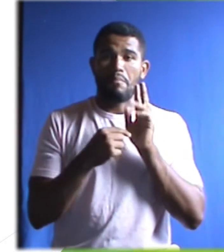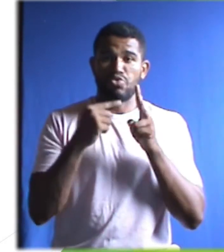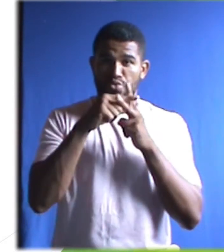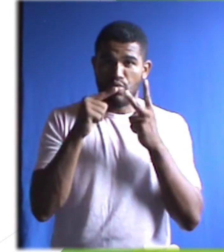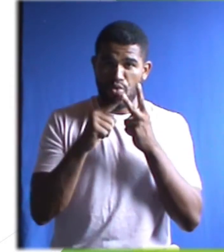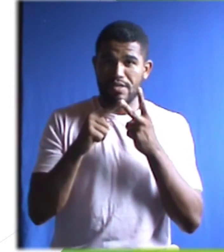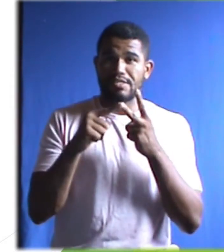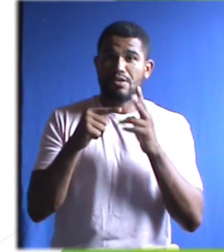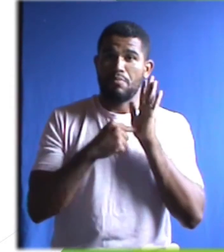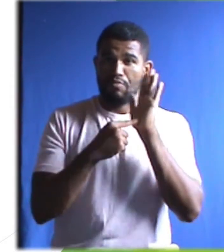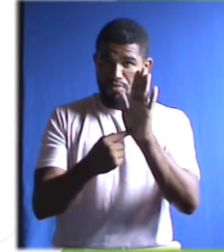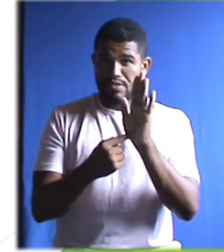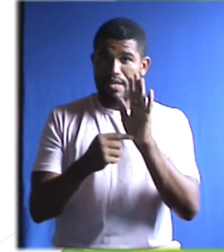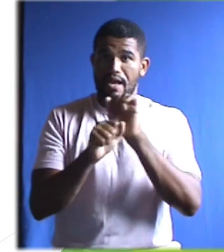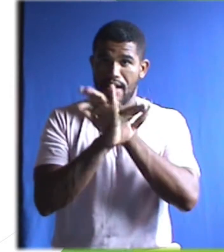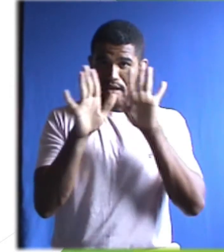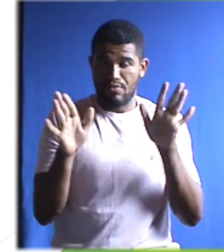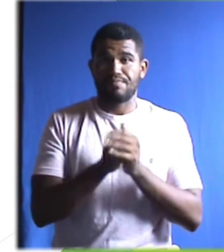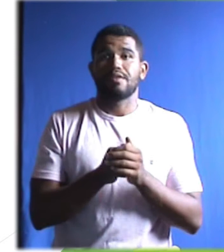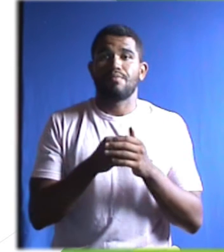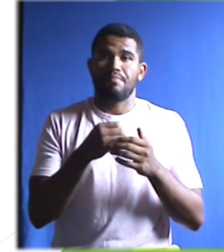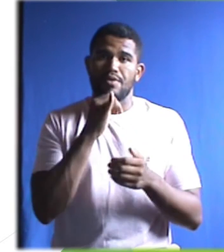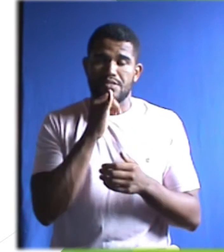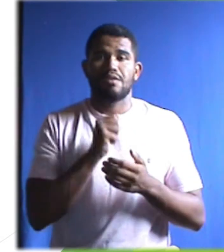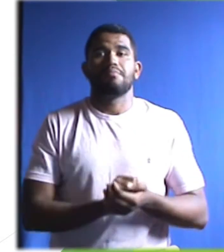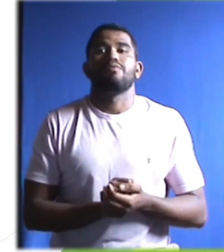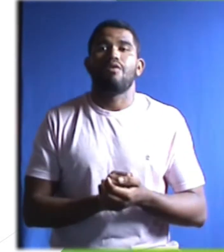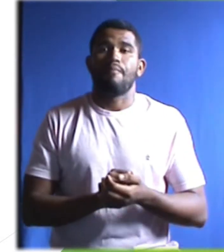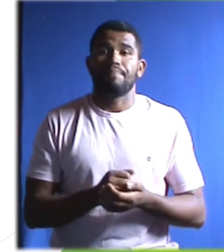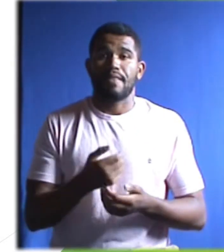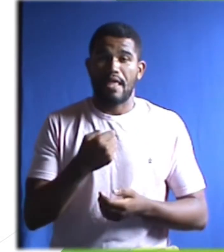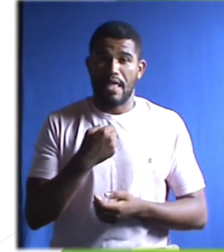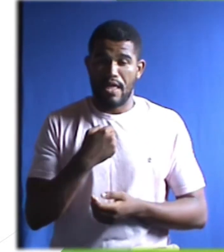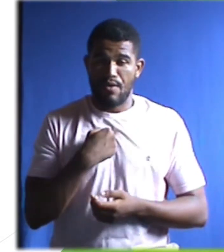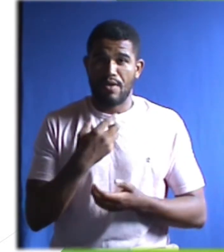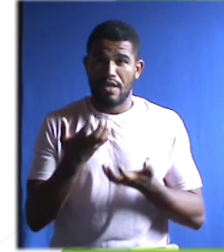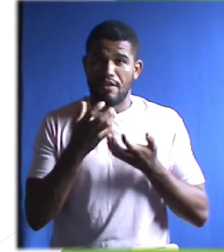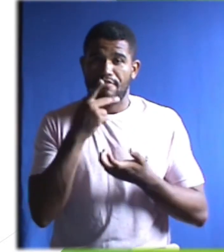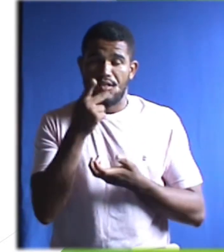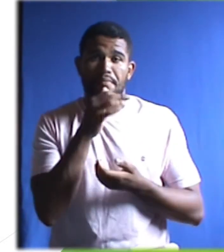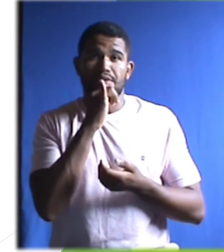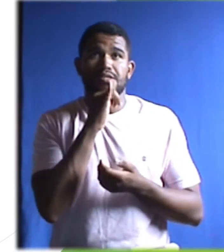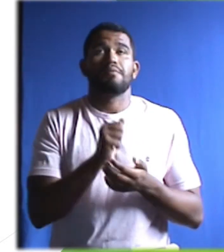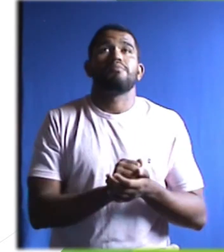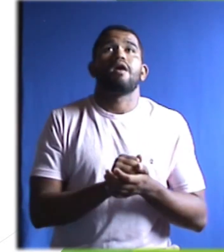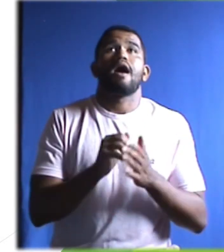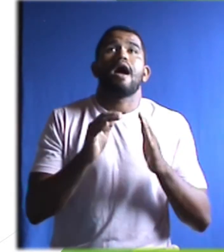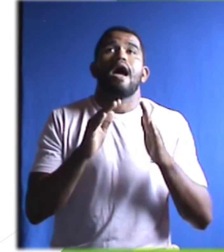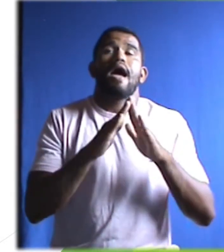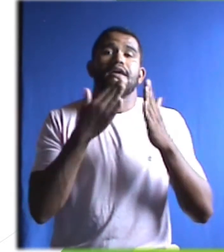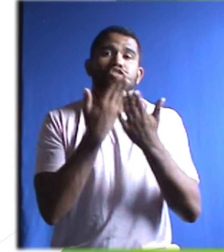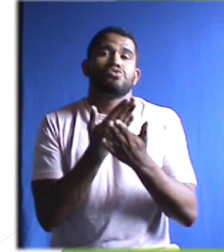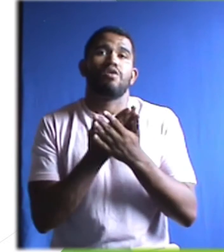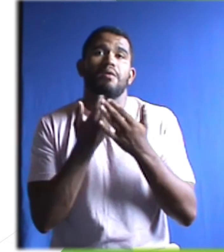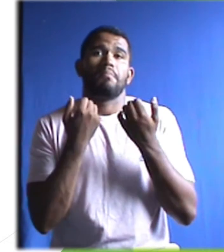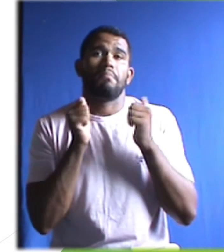explicar para vocês. Primeiro, essa questão de haver vários métodos de alfabetização. Gente, não adianta você tecer uma discussão sobre, nossa, minha